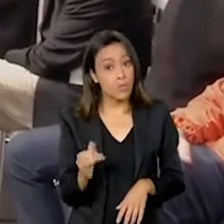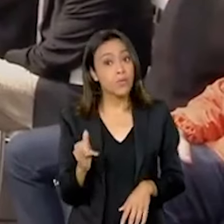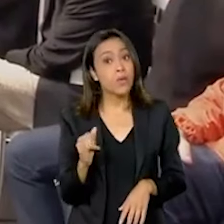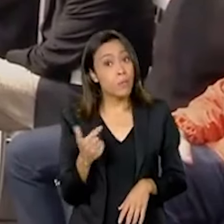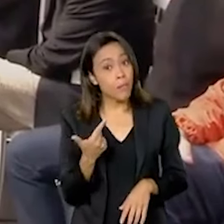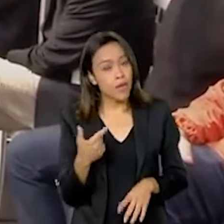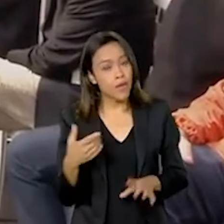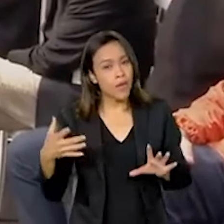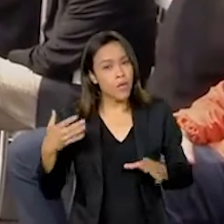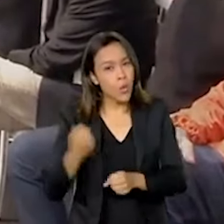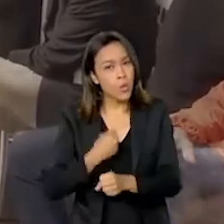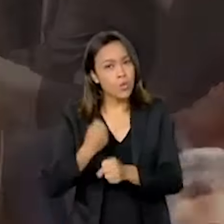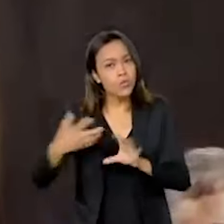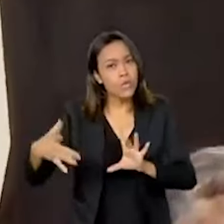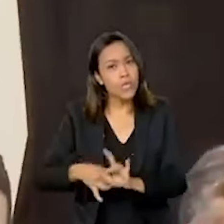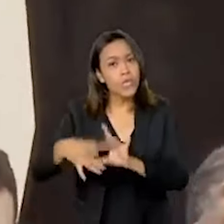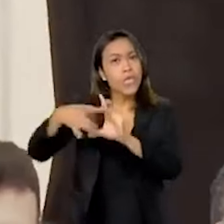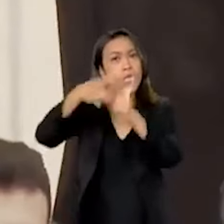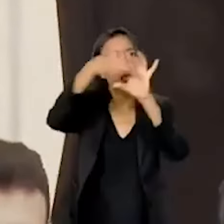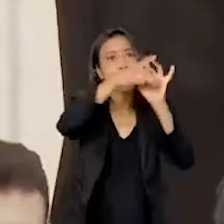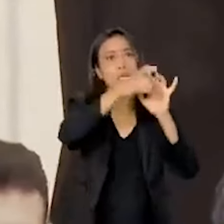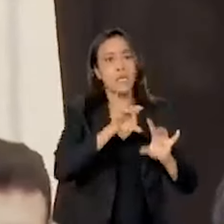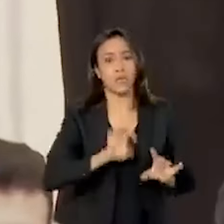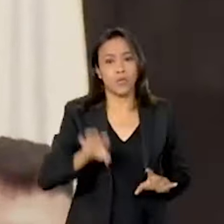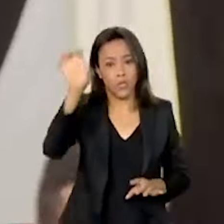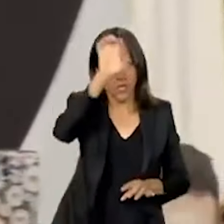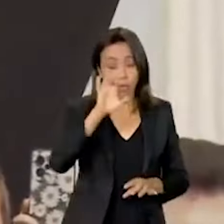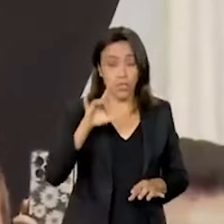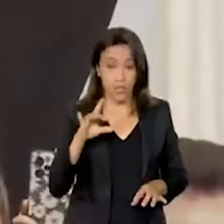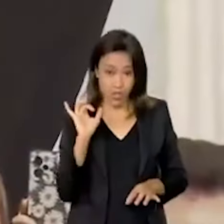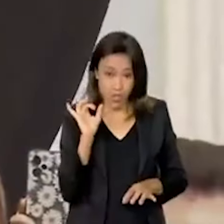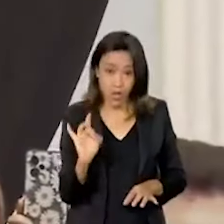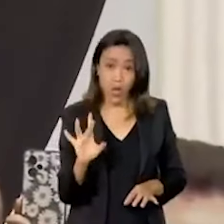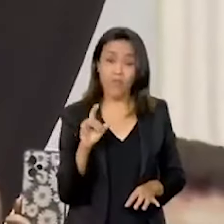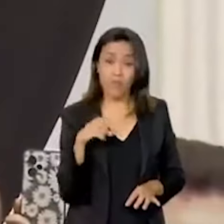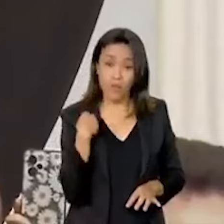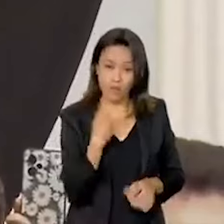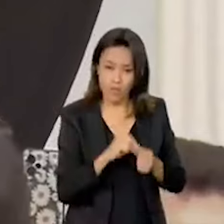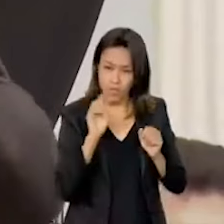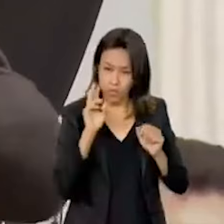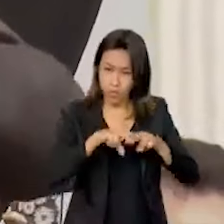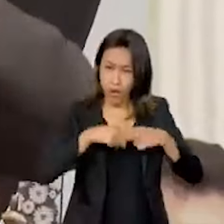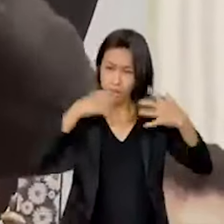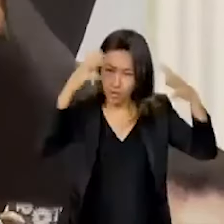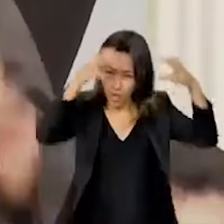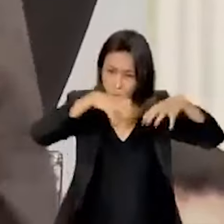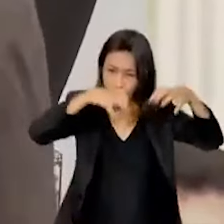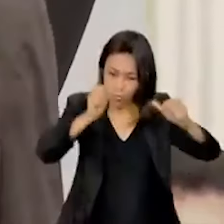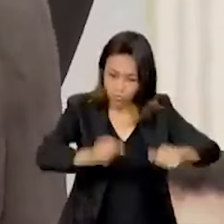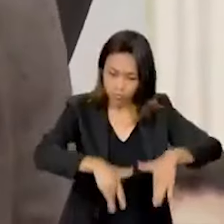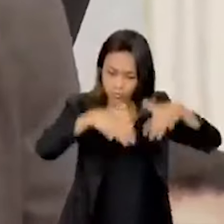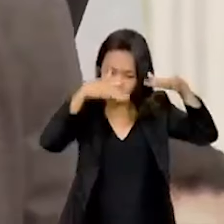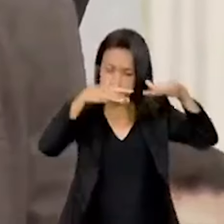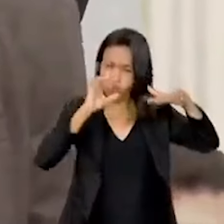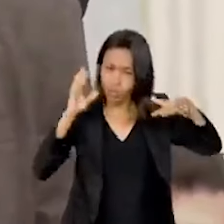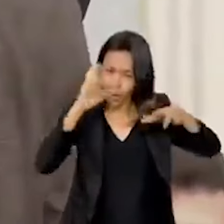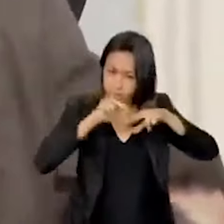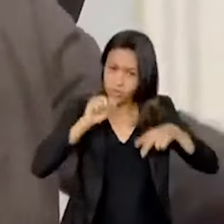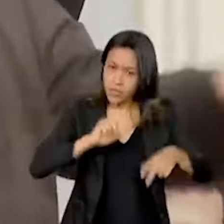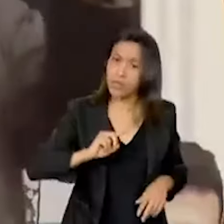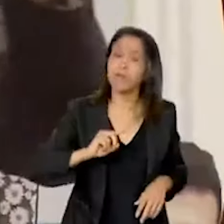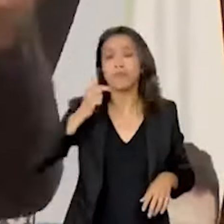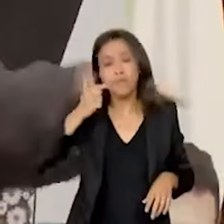outros estados. Portanto, o que nós estamos fazendo não é só por causa da enchente. A enchente é outra história.